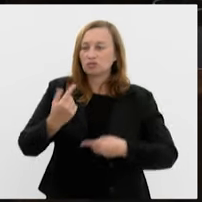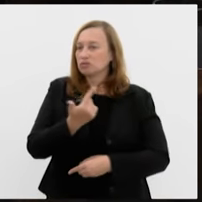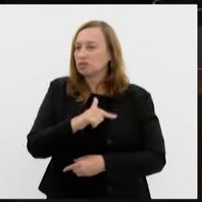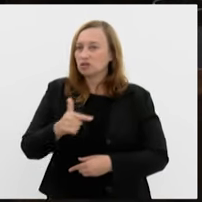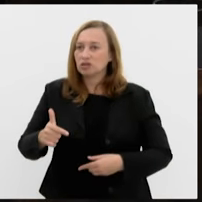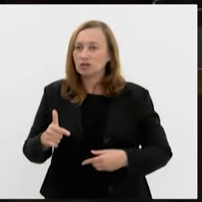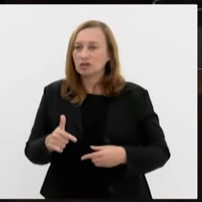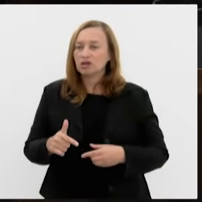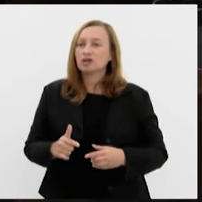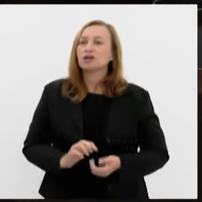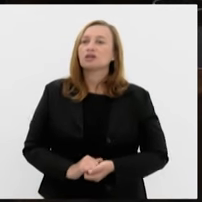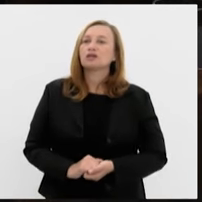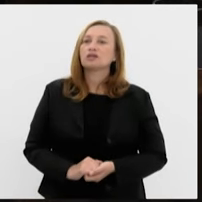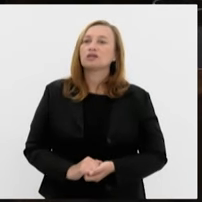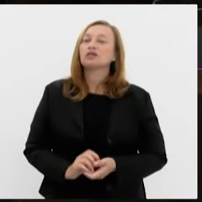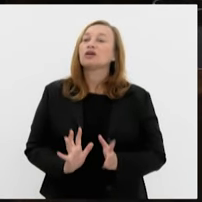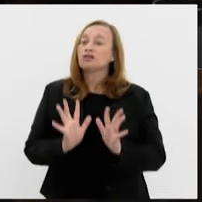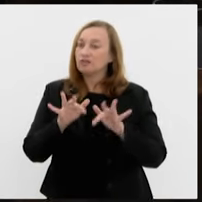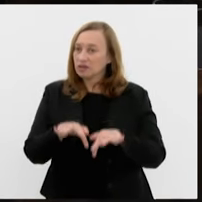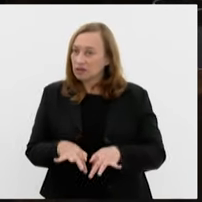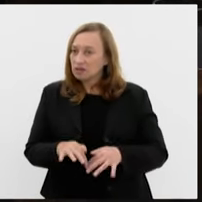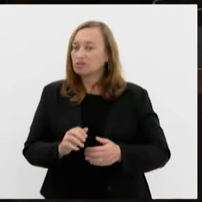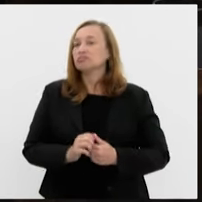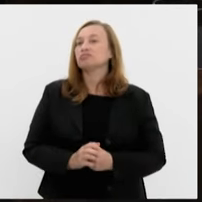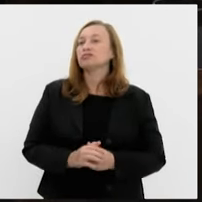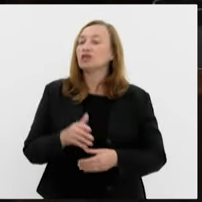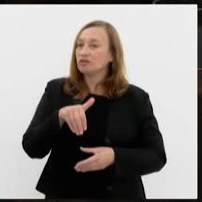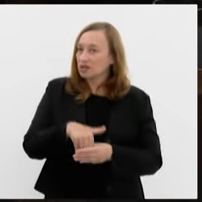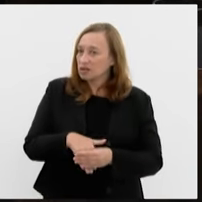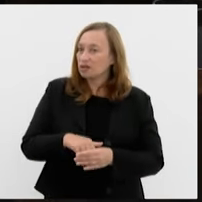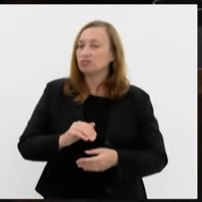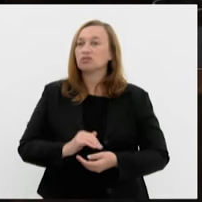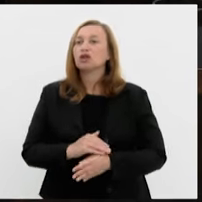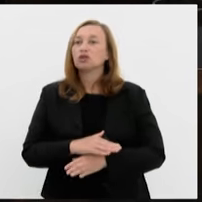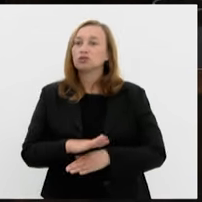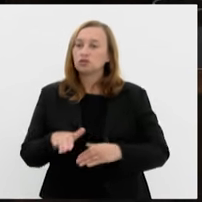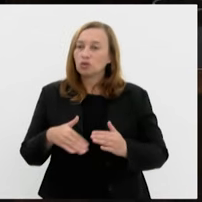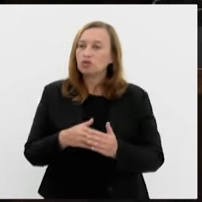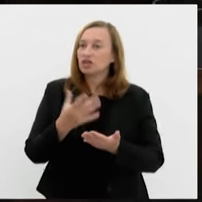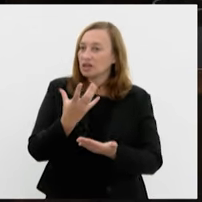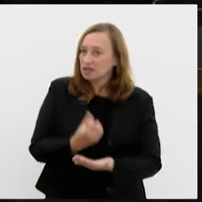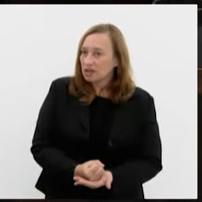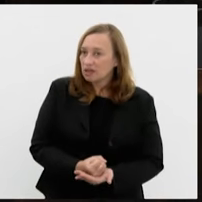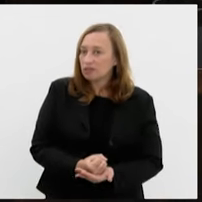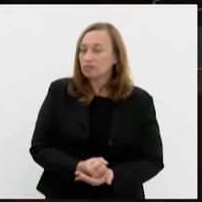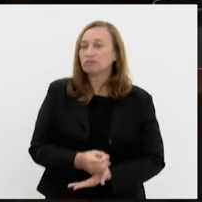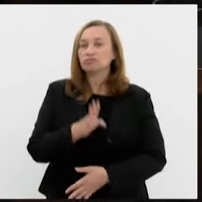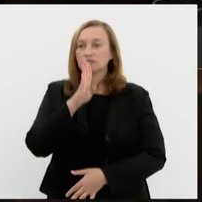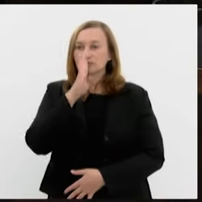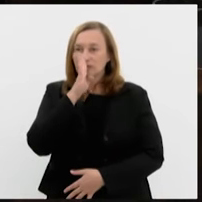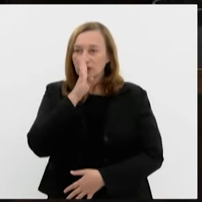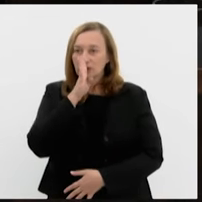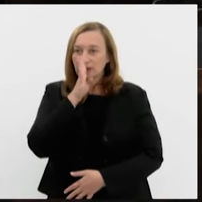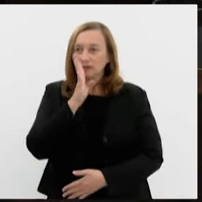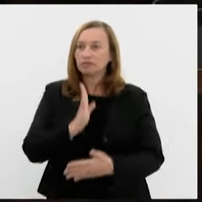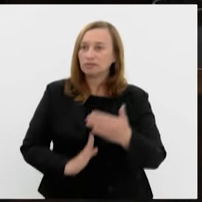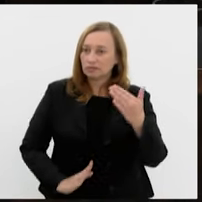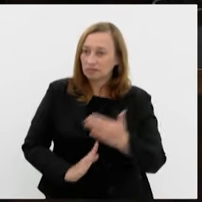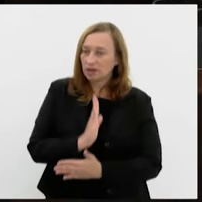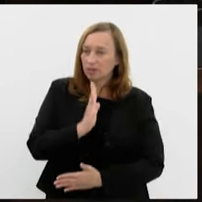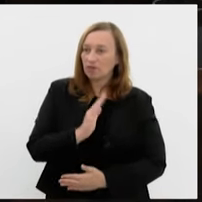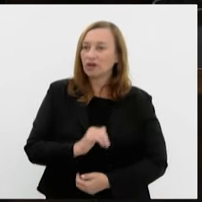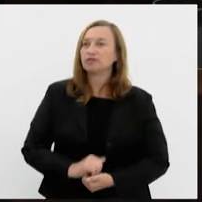Queira discutir encerrada a discussão em votação senhores que aprovam permanece Como estão